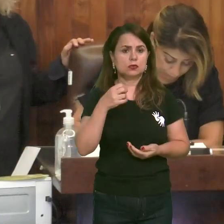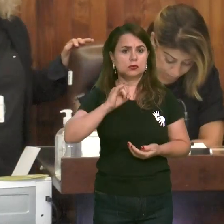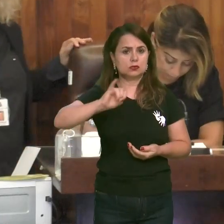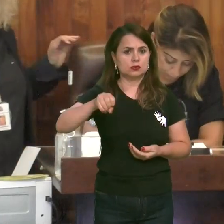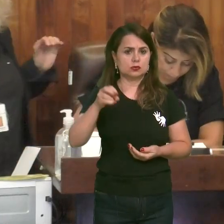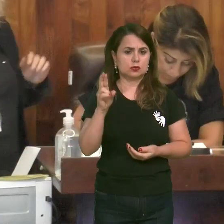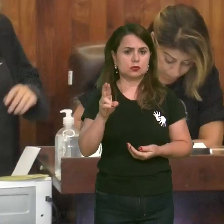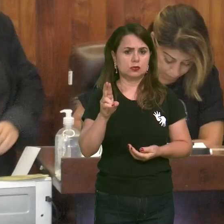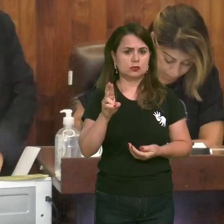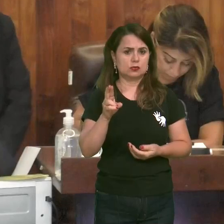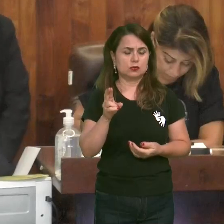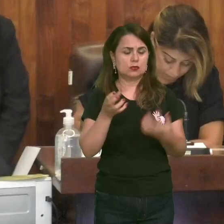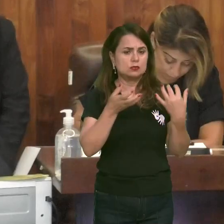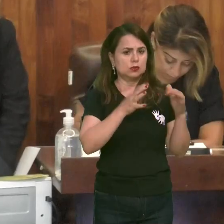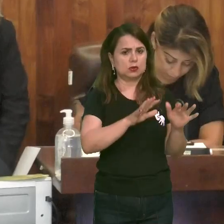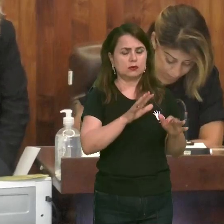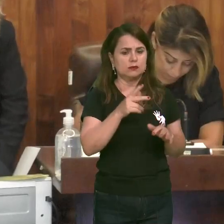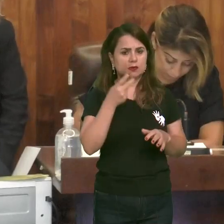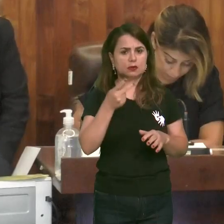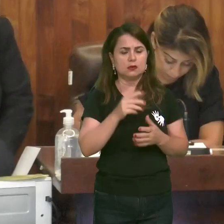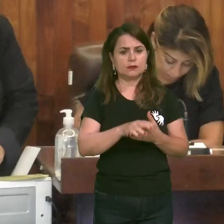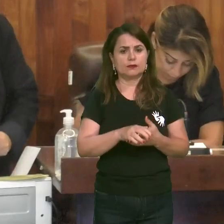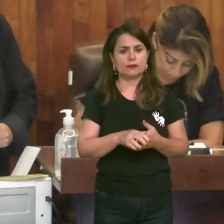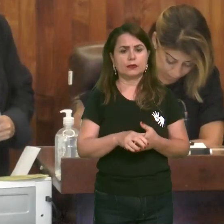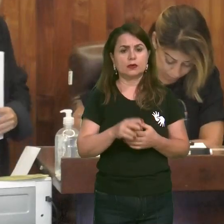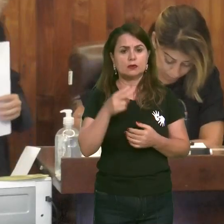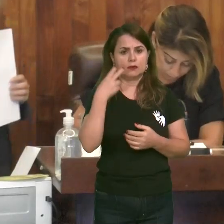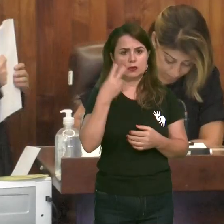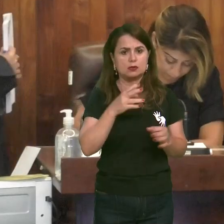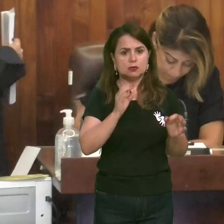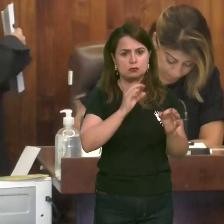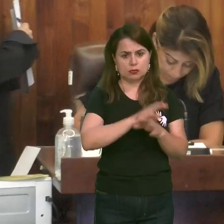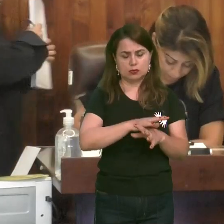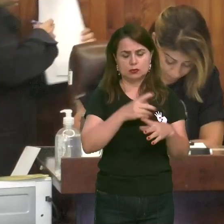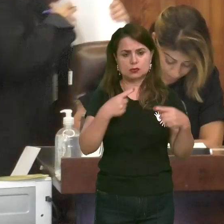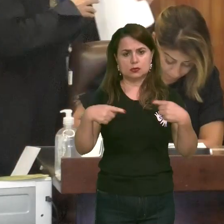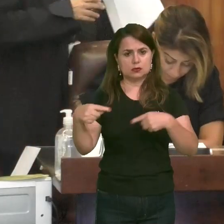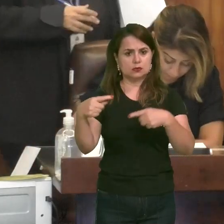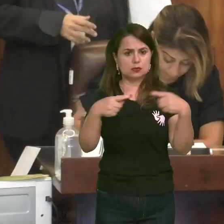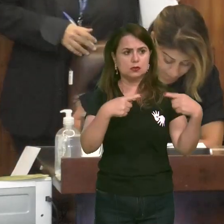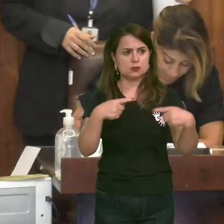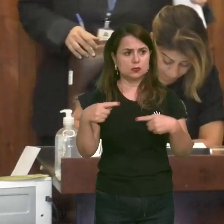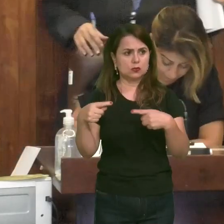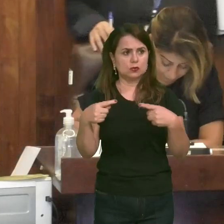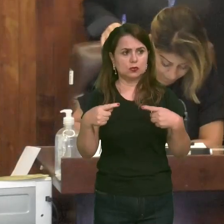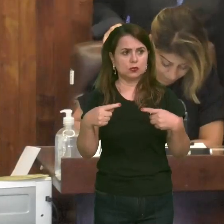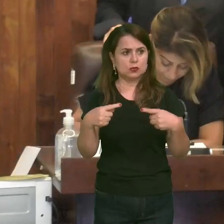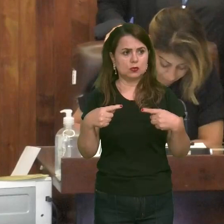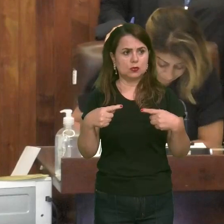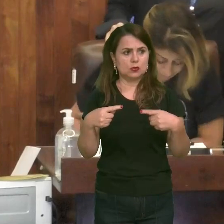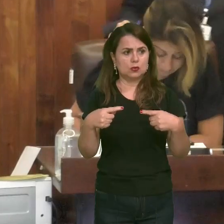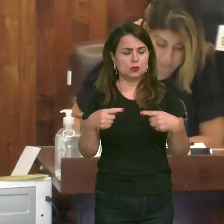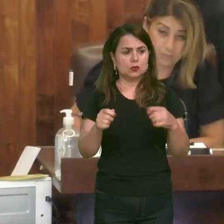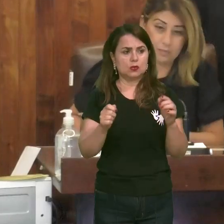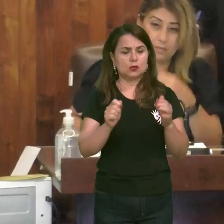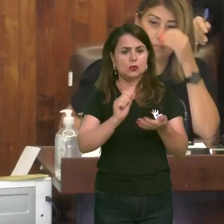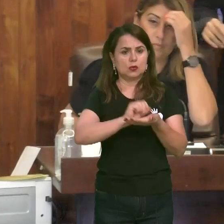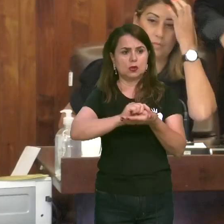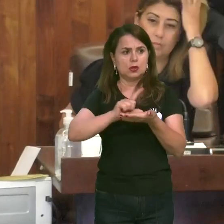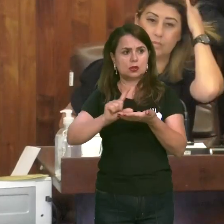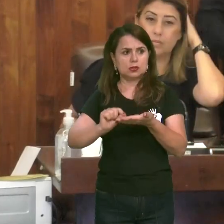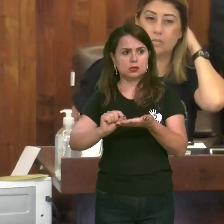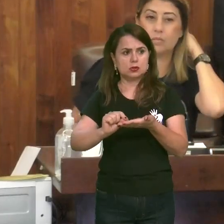Vereador declinou não havendo mais vereadores escritos encerro portanto a discussão o artigo